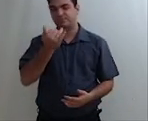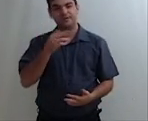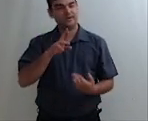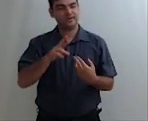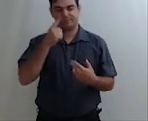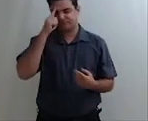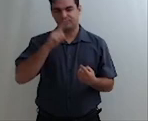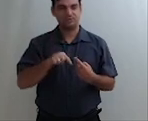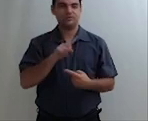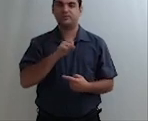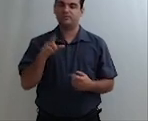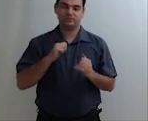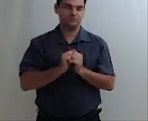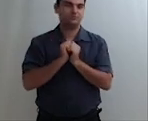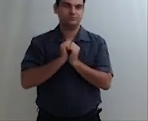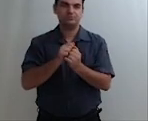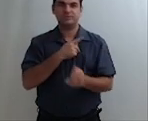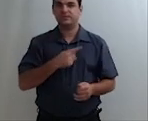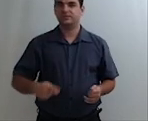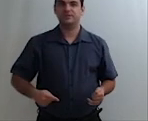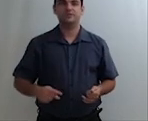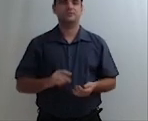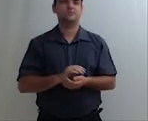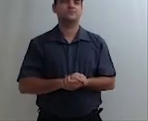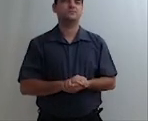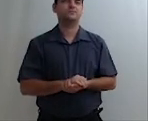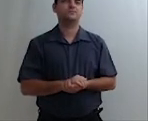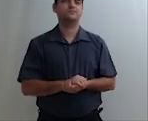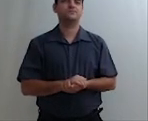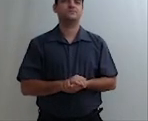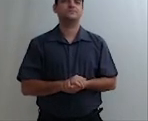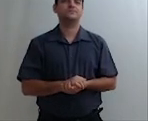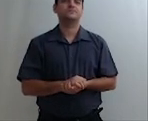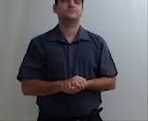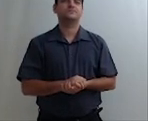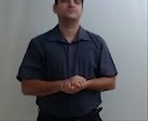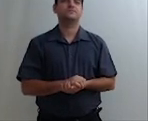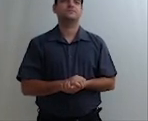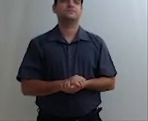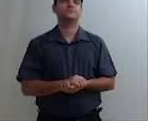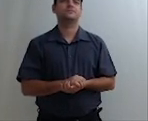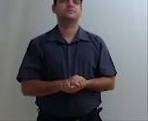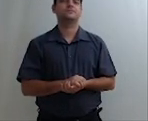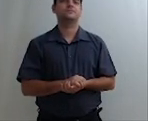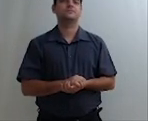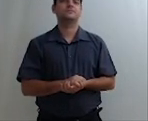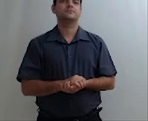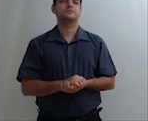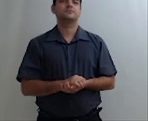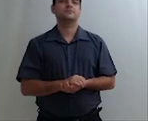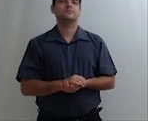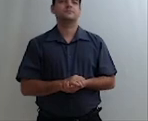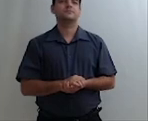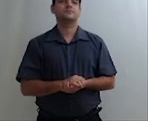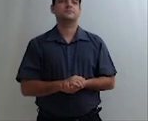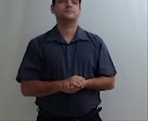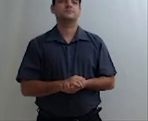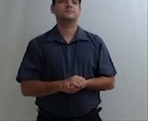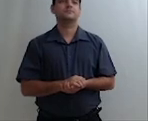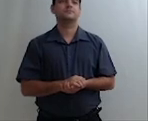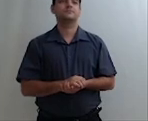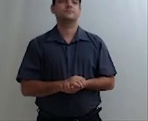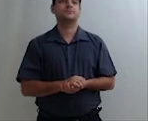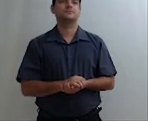nef eu vou acompanhar o voto degente Ministro Sebastião Reis senhor presidente eu peço V na